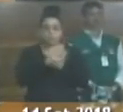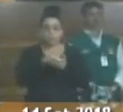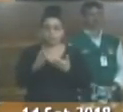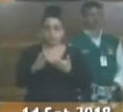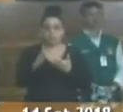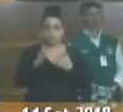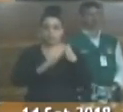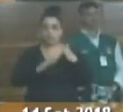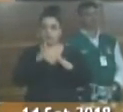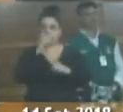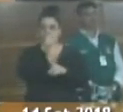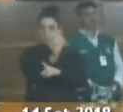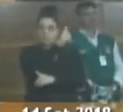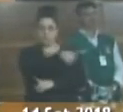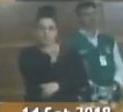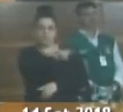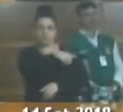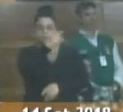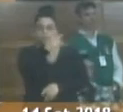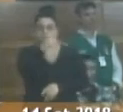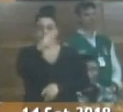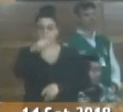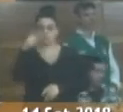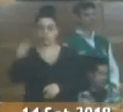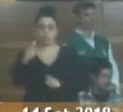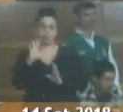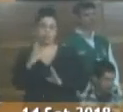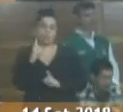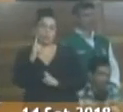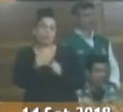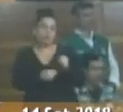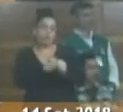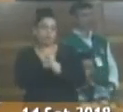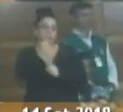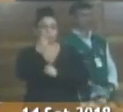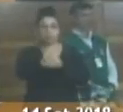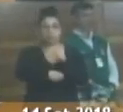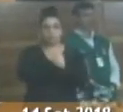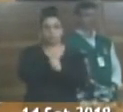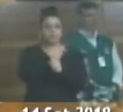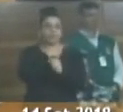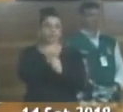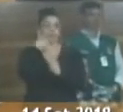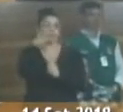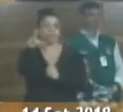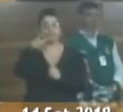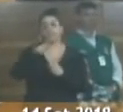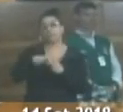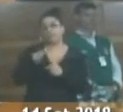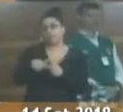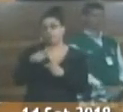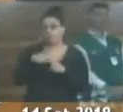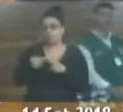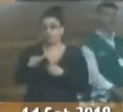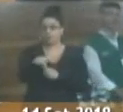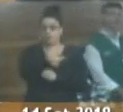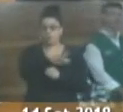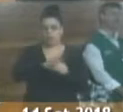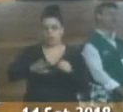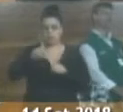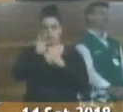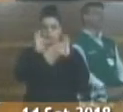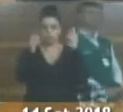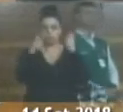agora barrar a PPP, mas daqui a 1 ou 2 anos vai vir uma outra ameaça. Porque a Ilha Grande é um território